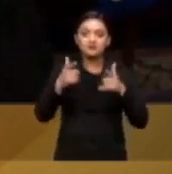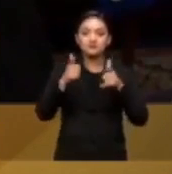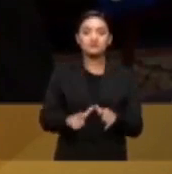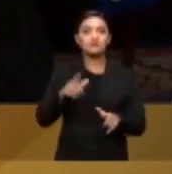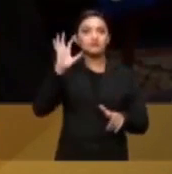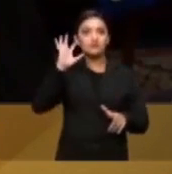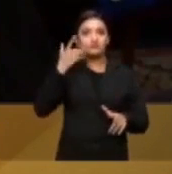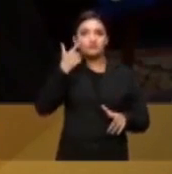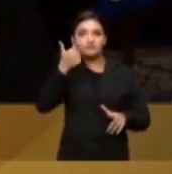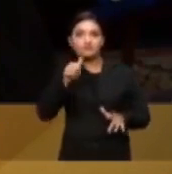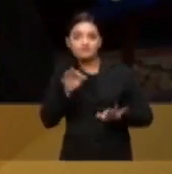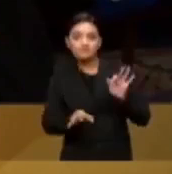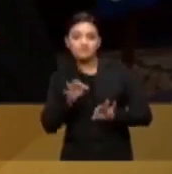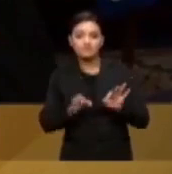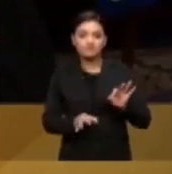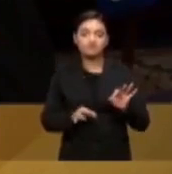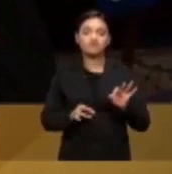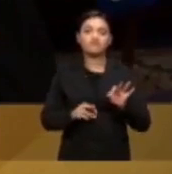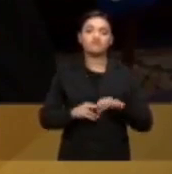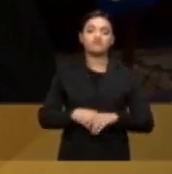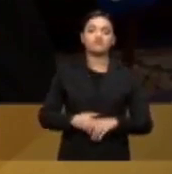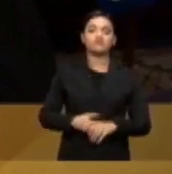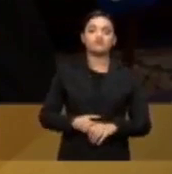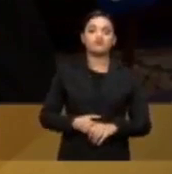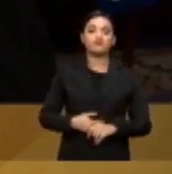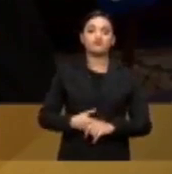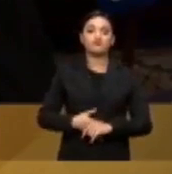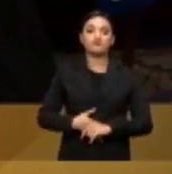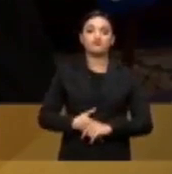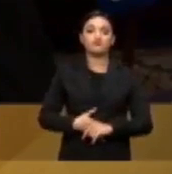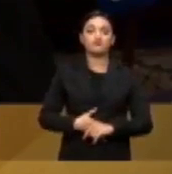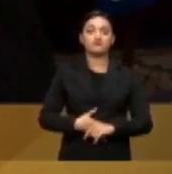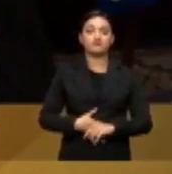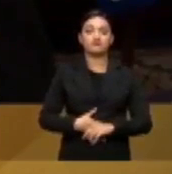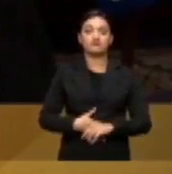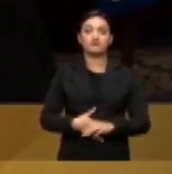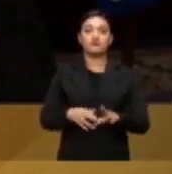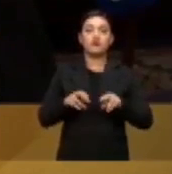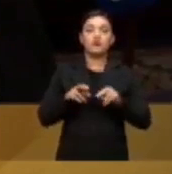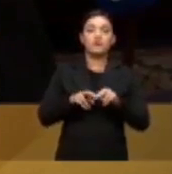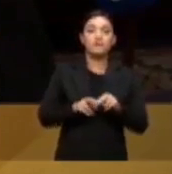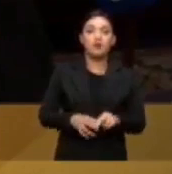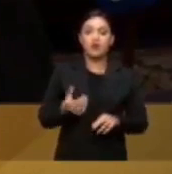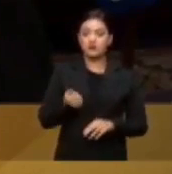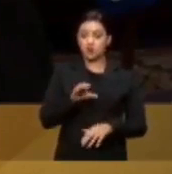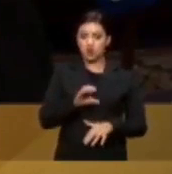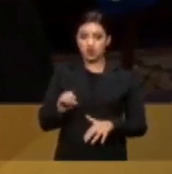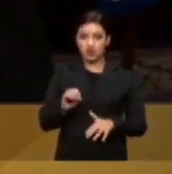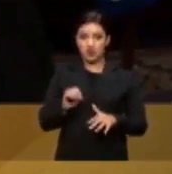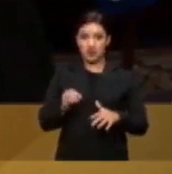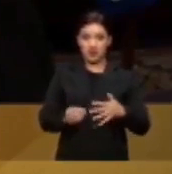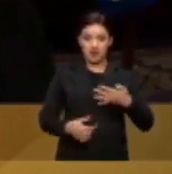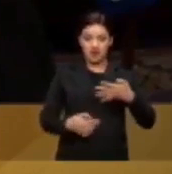pela possível atuação ao se optar pelo rito de uma ação ordinária em primeira instância ou por um